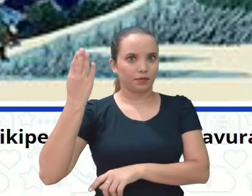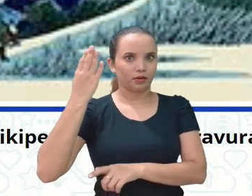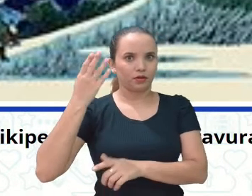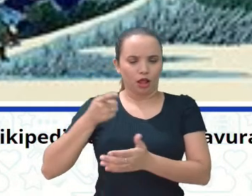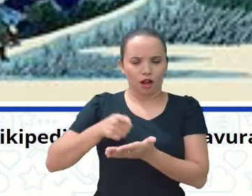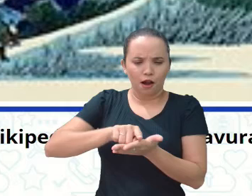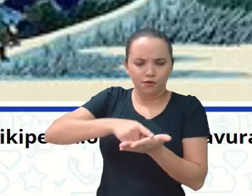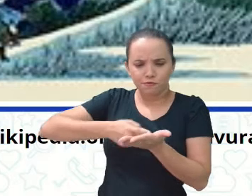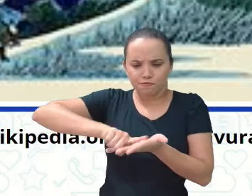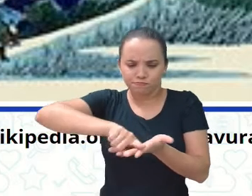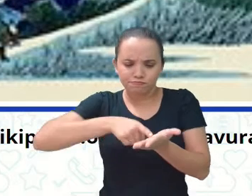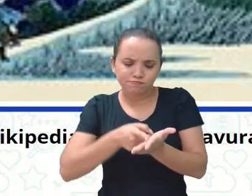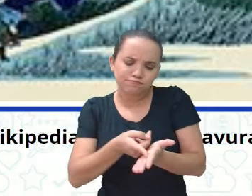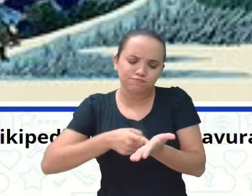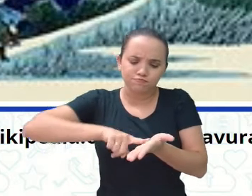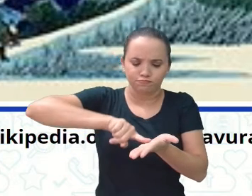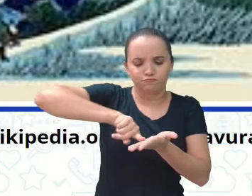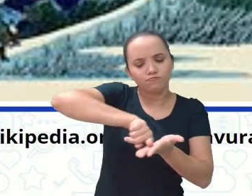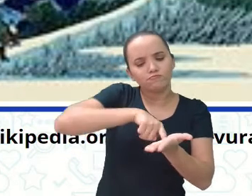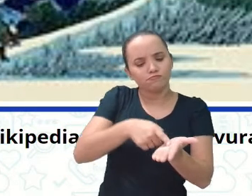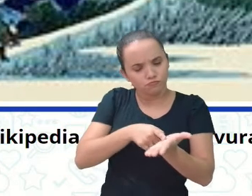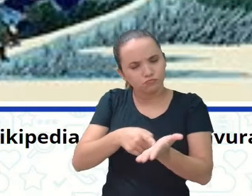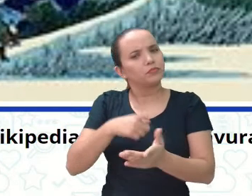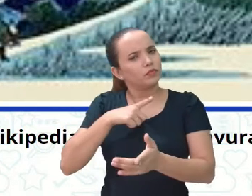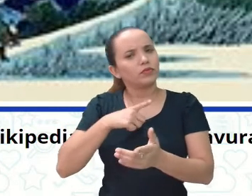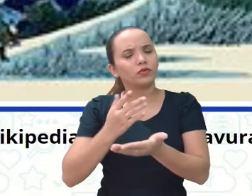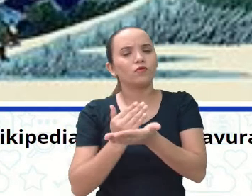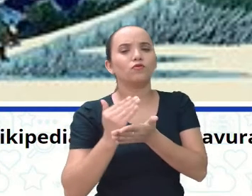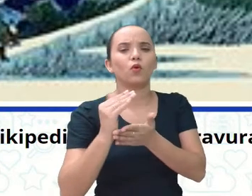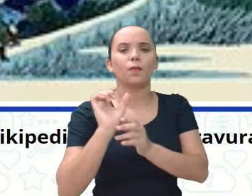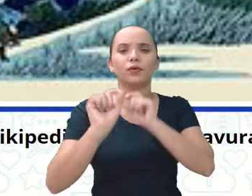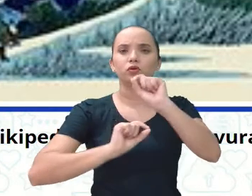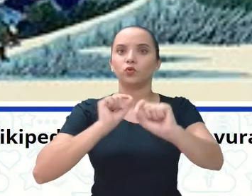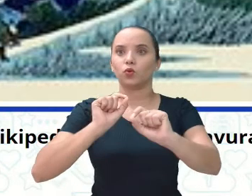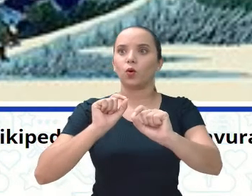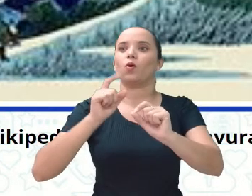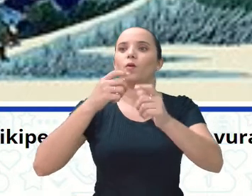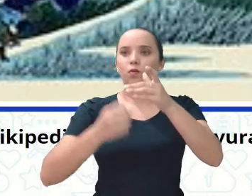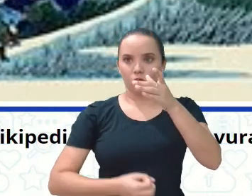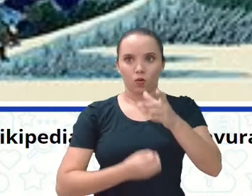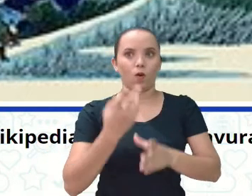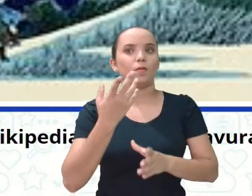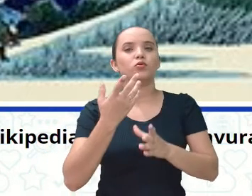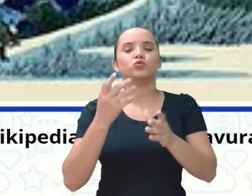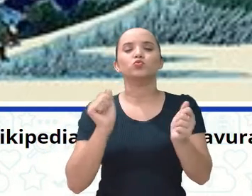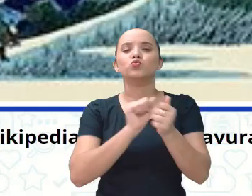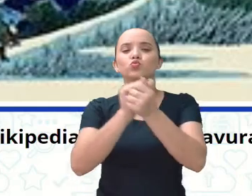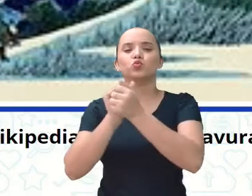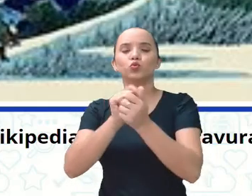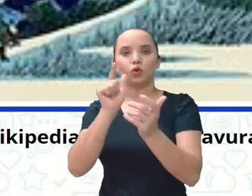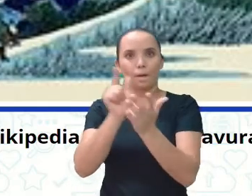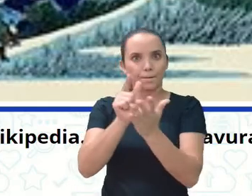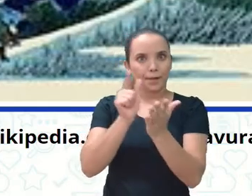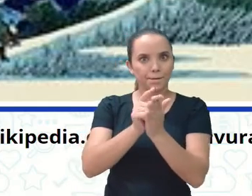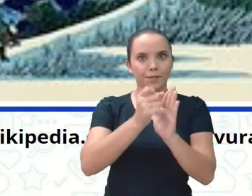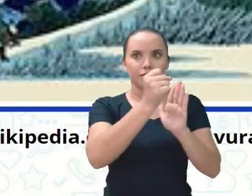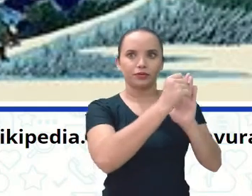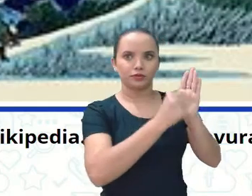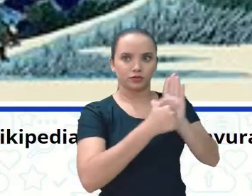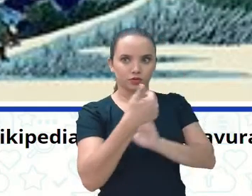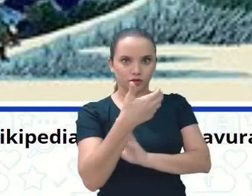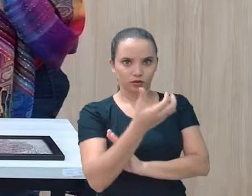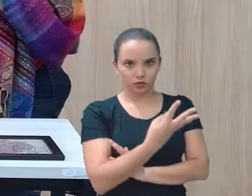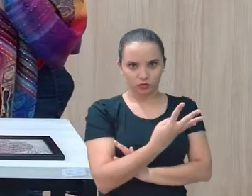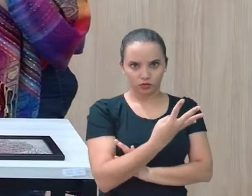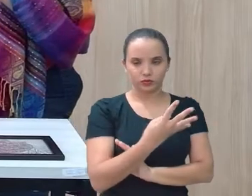expressão. No Ocidente, a gravura teve seu início junto com o surgimento do papel, no século